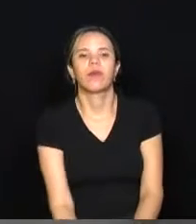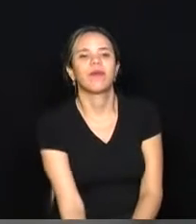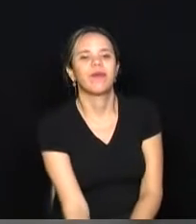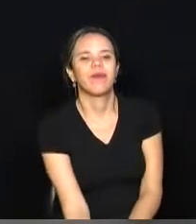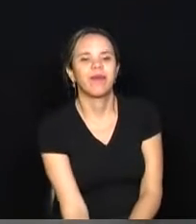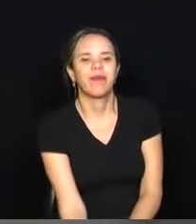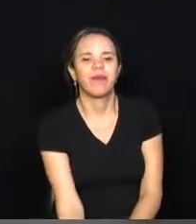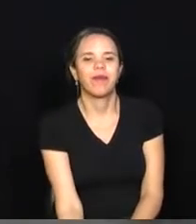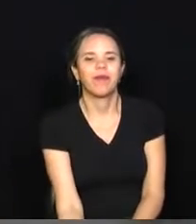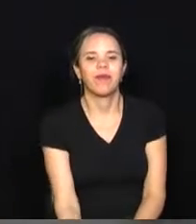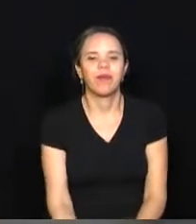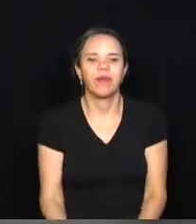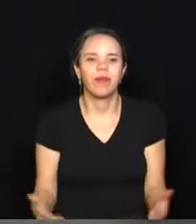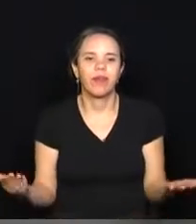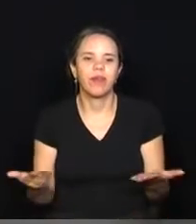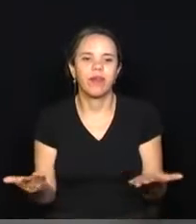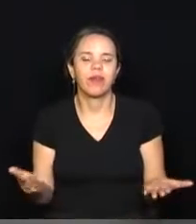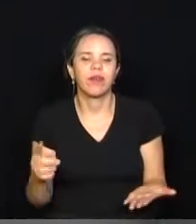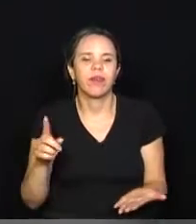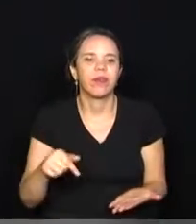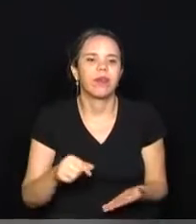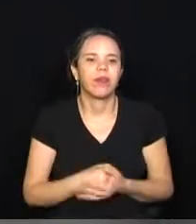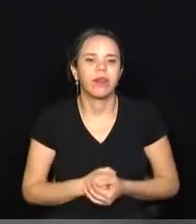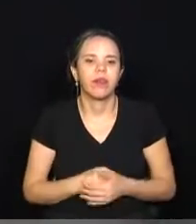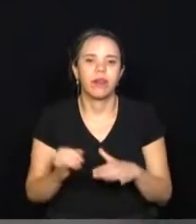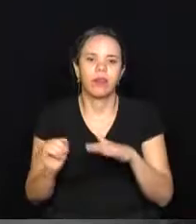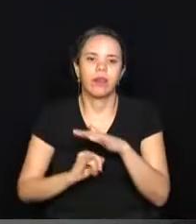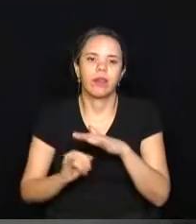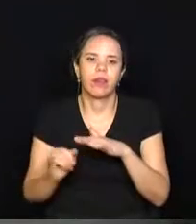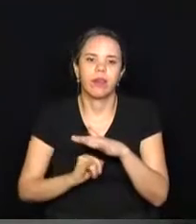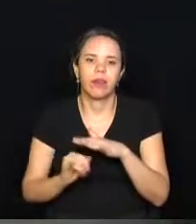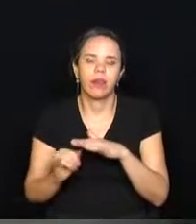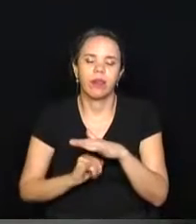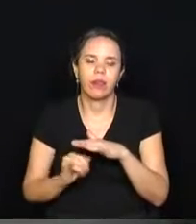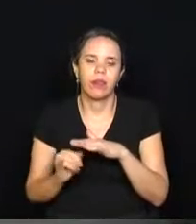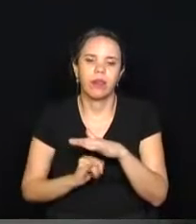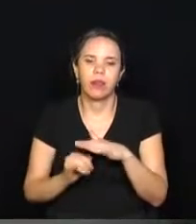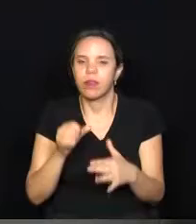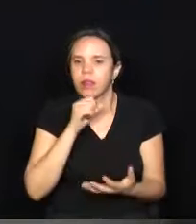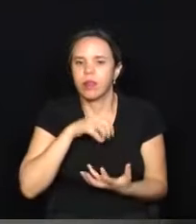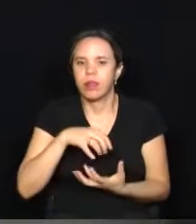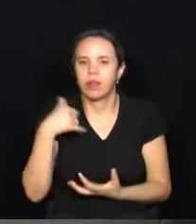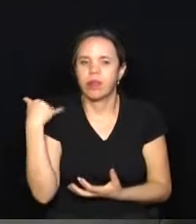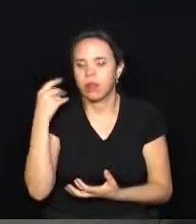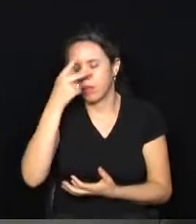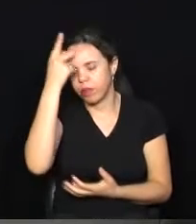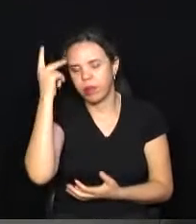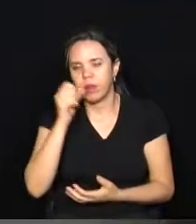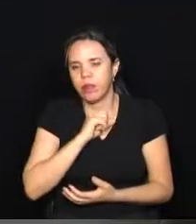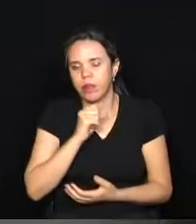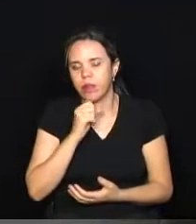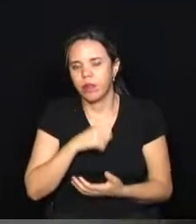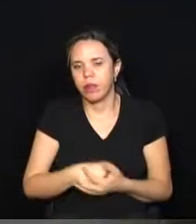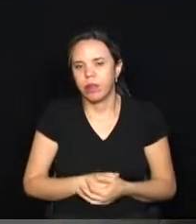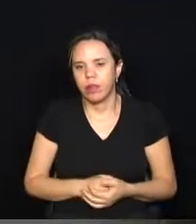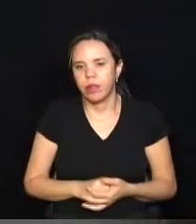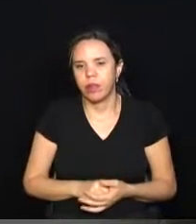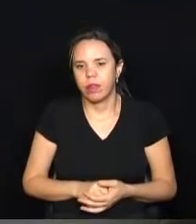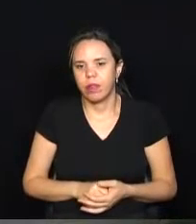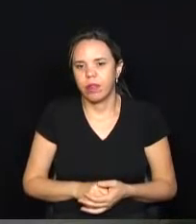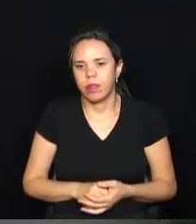ILPI hoje é Instituição de Longa Permanência para Idosos,